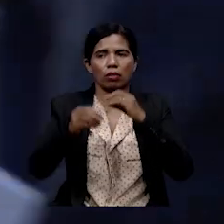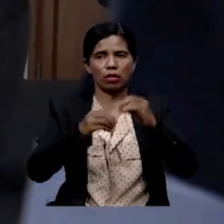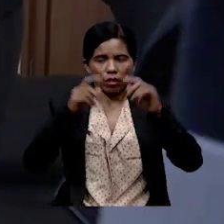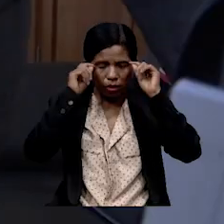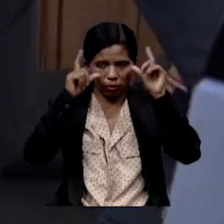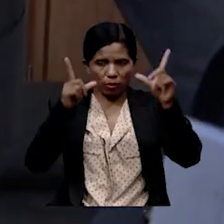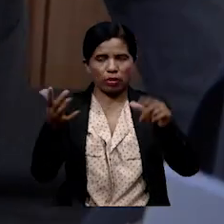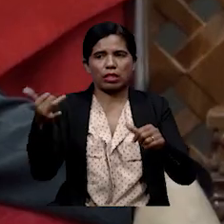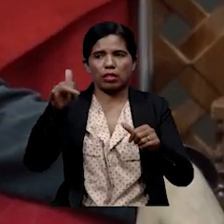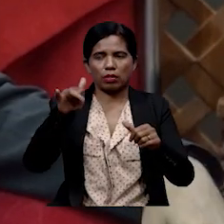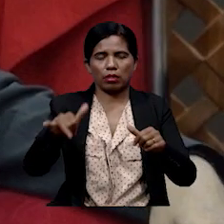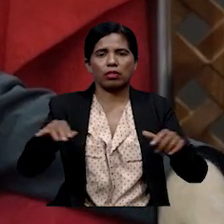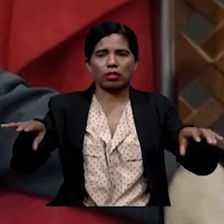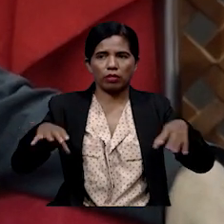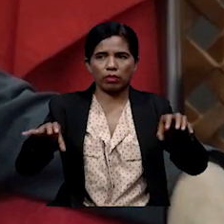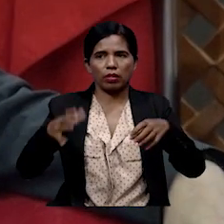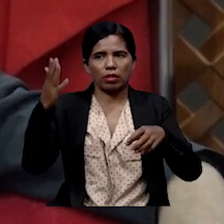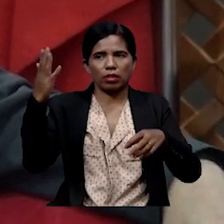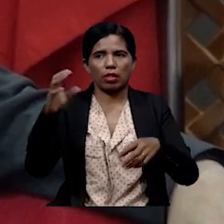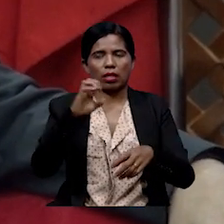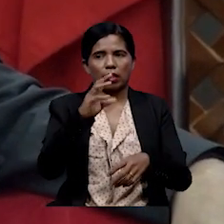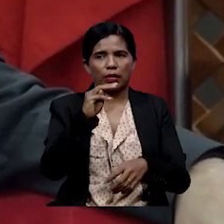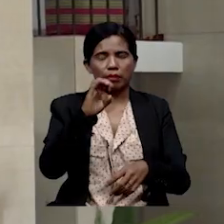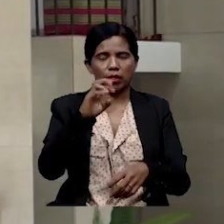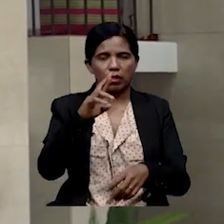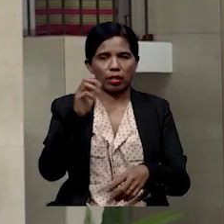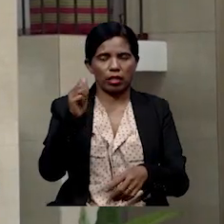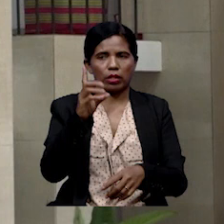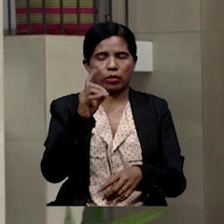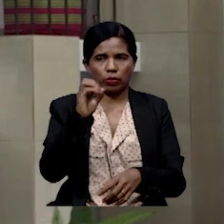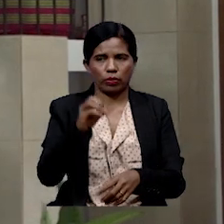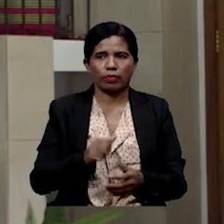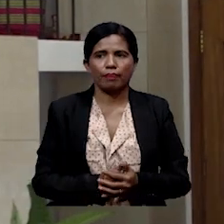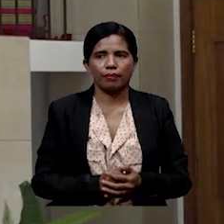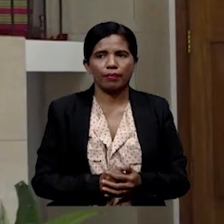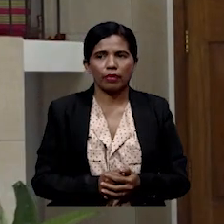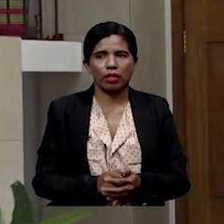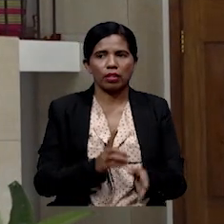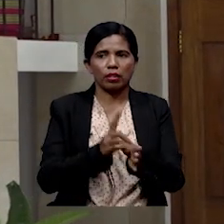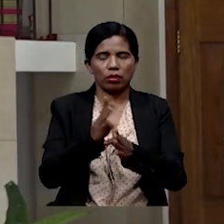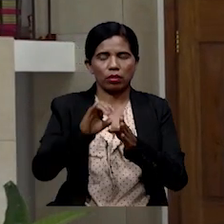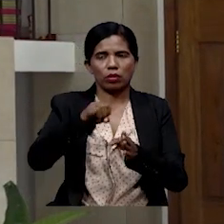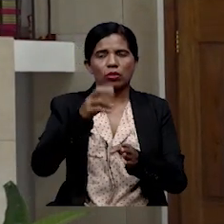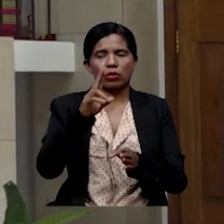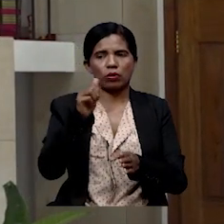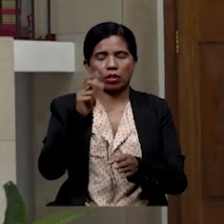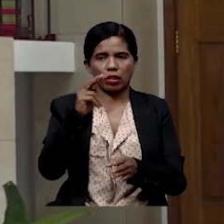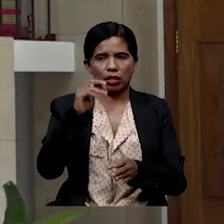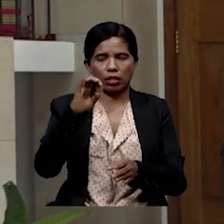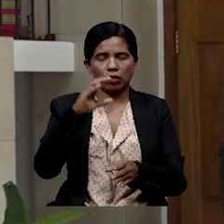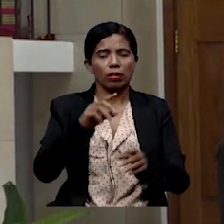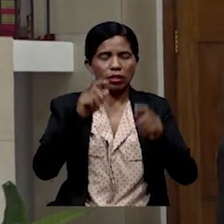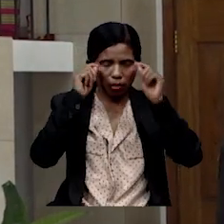Timor-Leste Serenebe, atuba serviço e a Emirados Árabes Unidos. Diretor Encanto Group, Zuanico Zerônimo Atete,